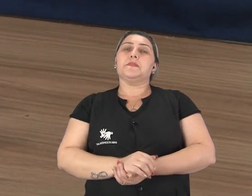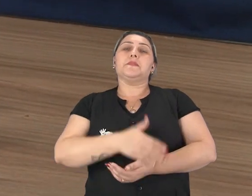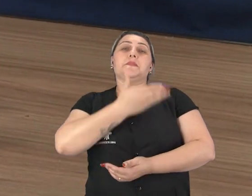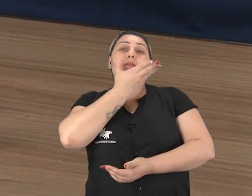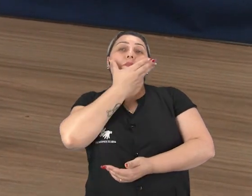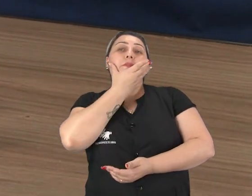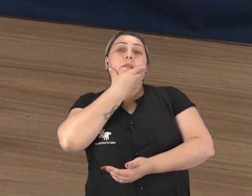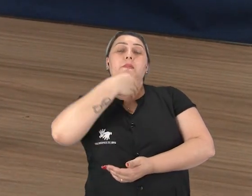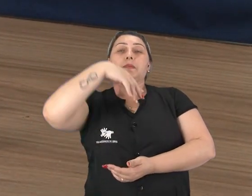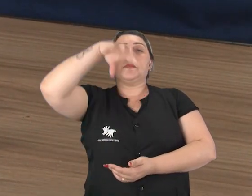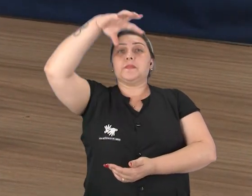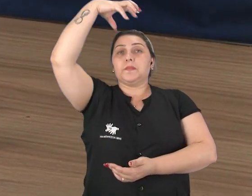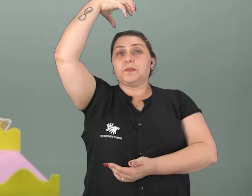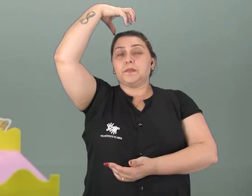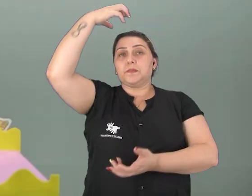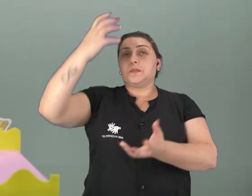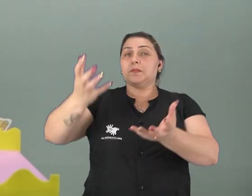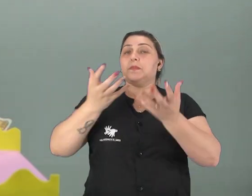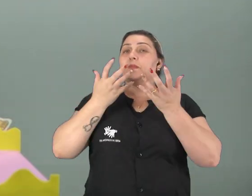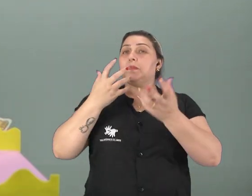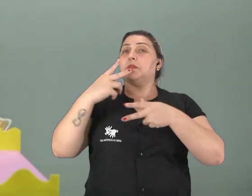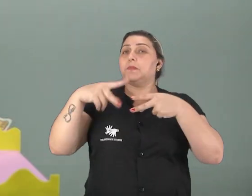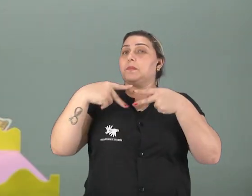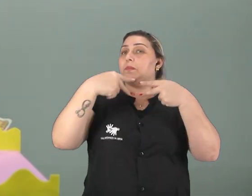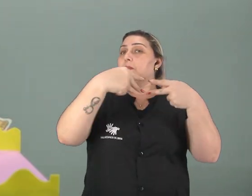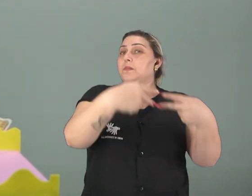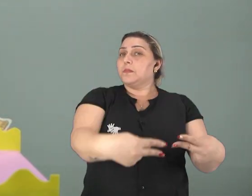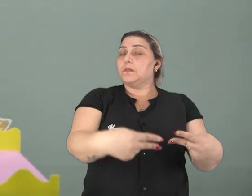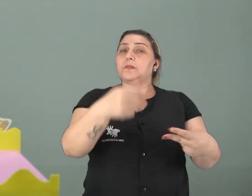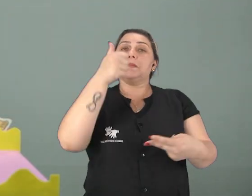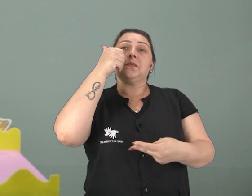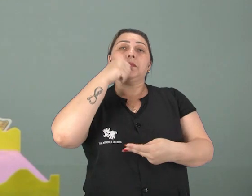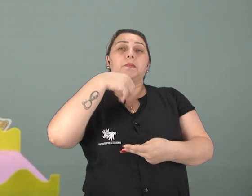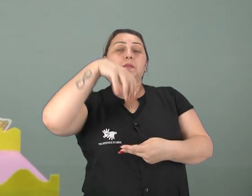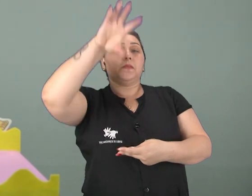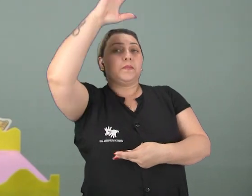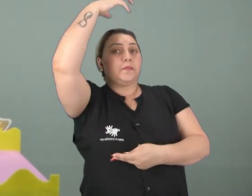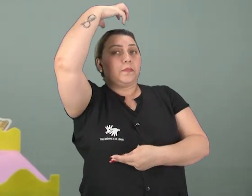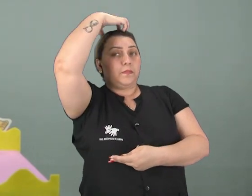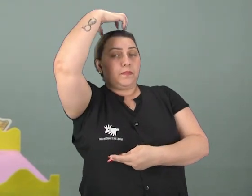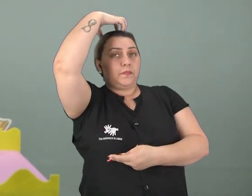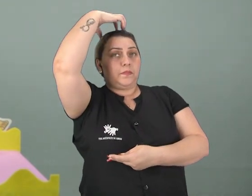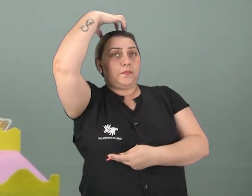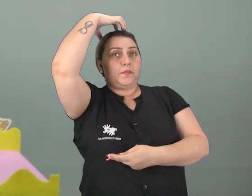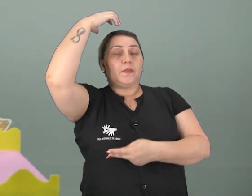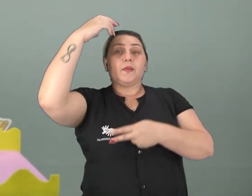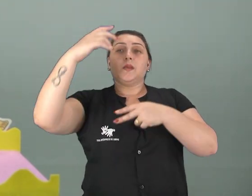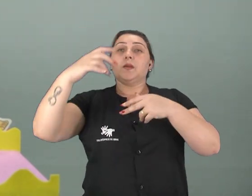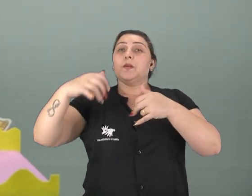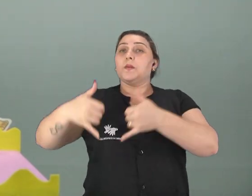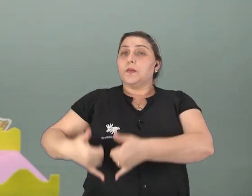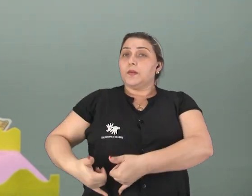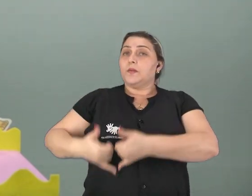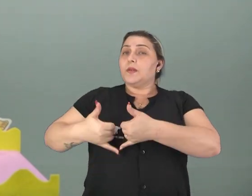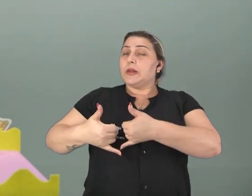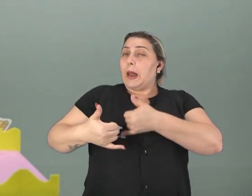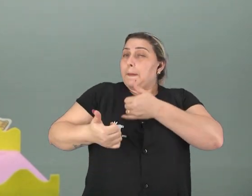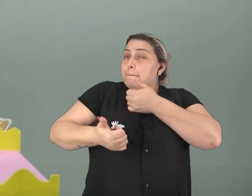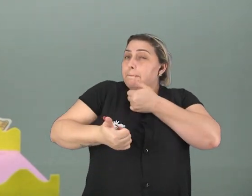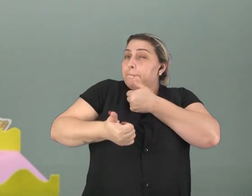O rei queria dar um presente para a rainha. Afinal, o aniversário dela